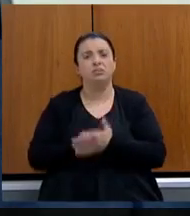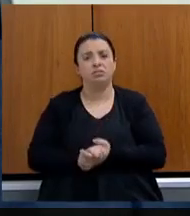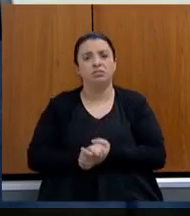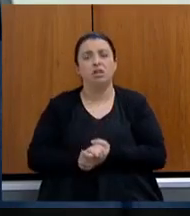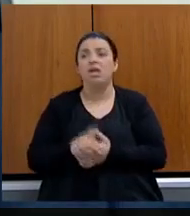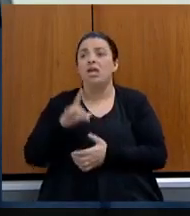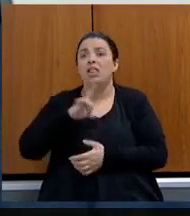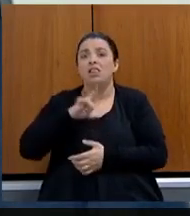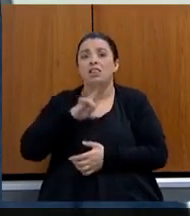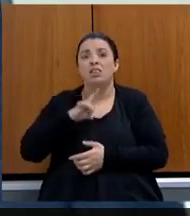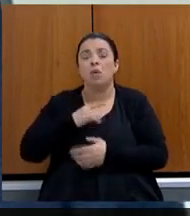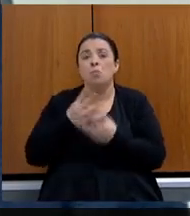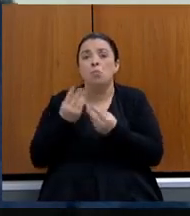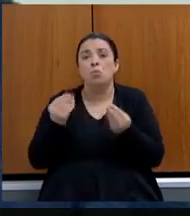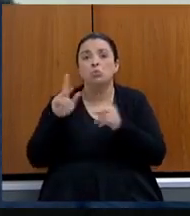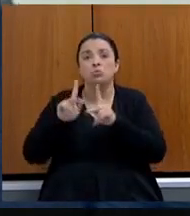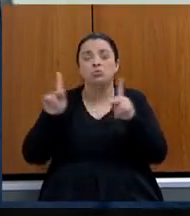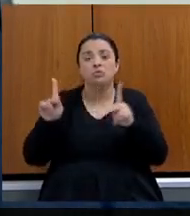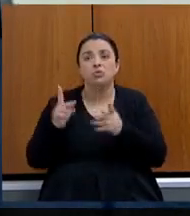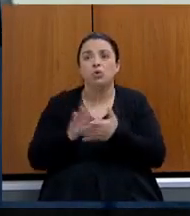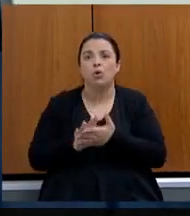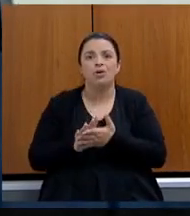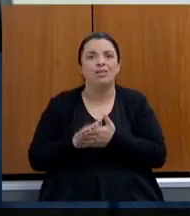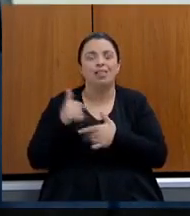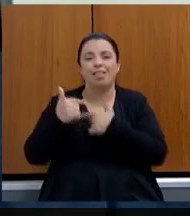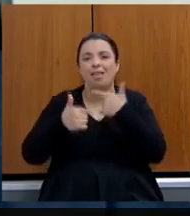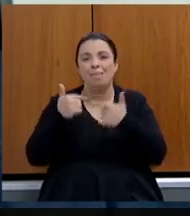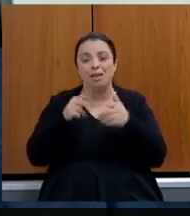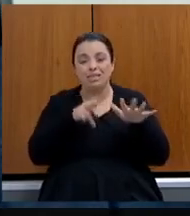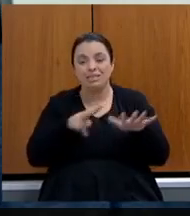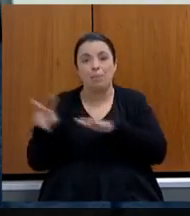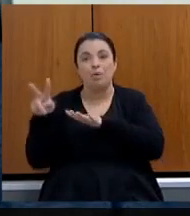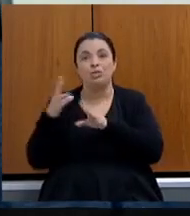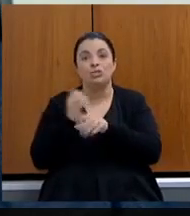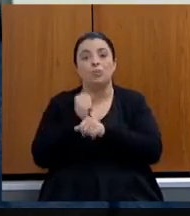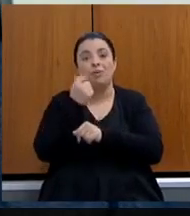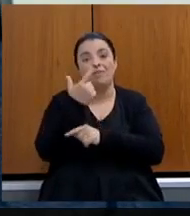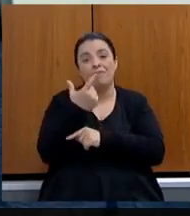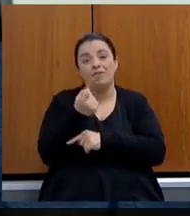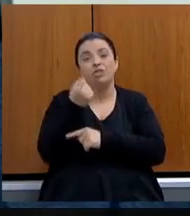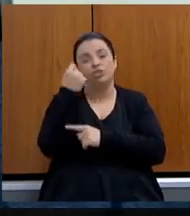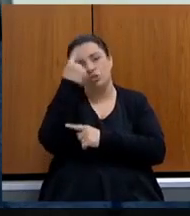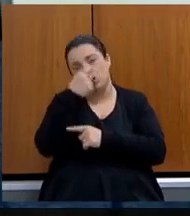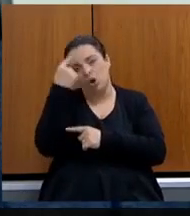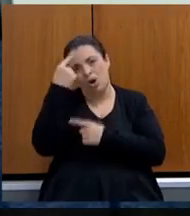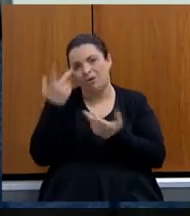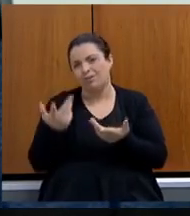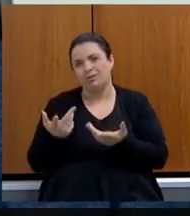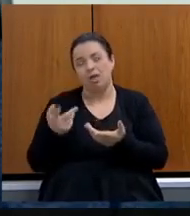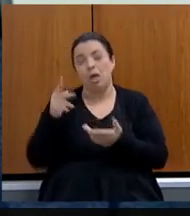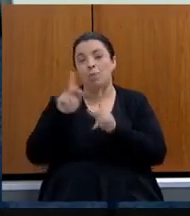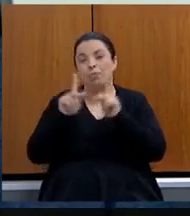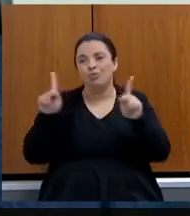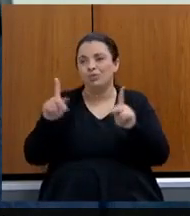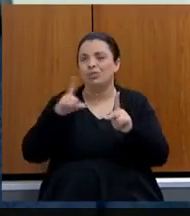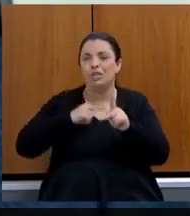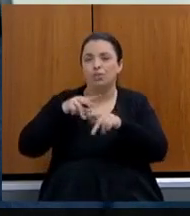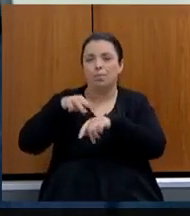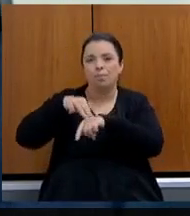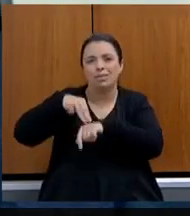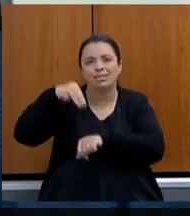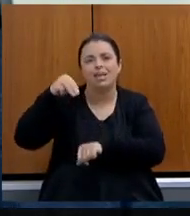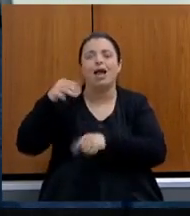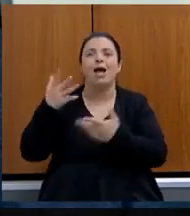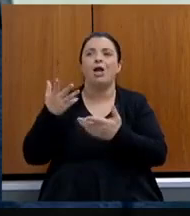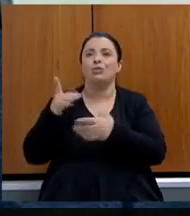professores que trabalham no regime de 20 horas semanais professores pulmão mestrado ou doutorado E